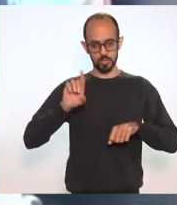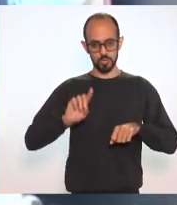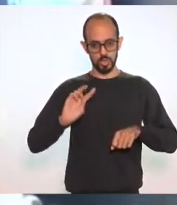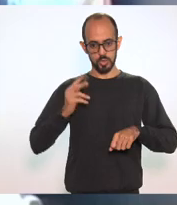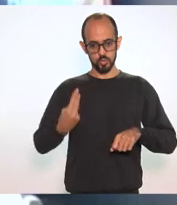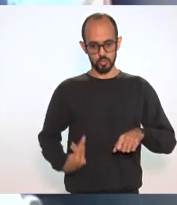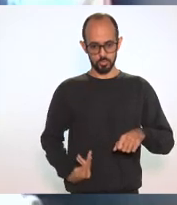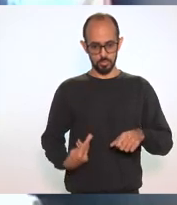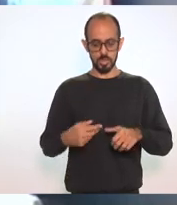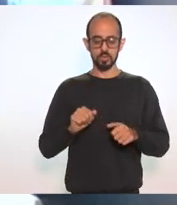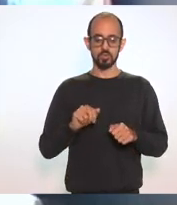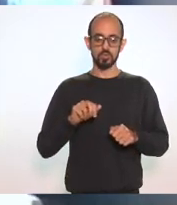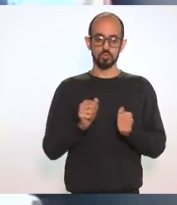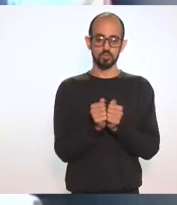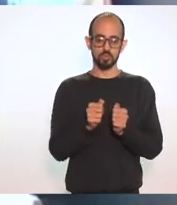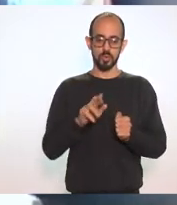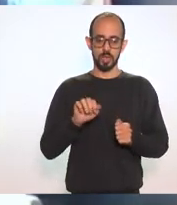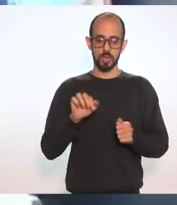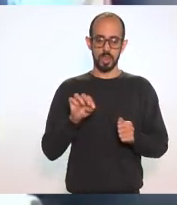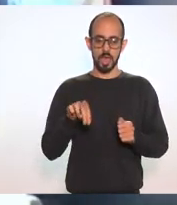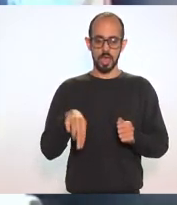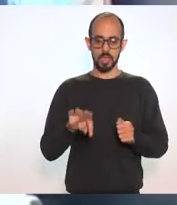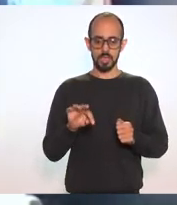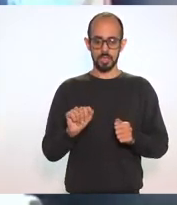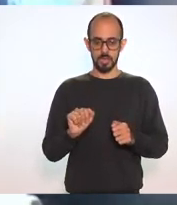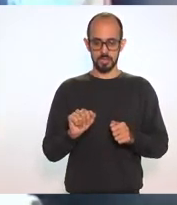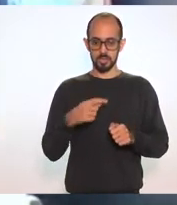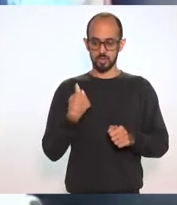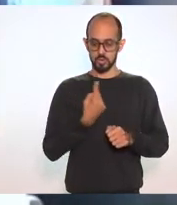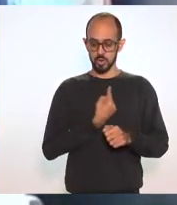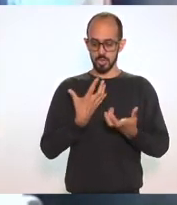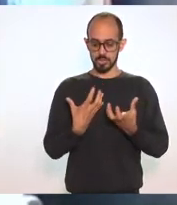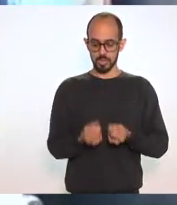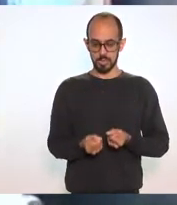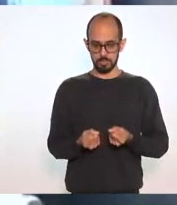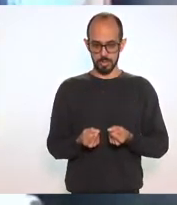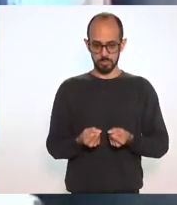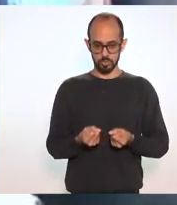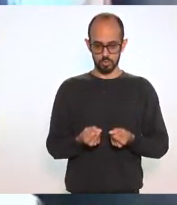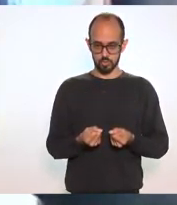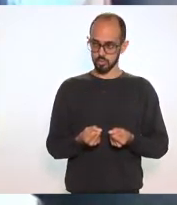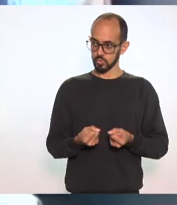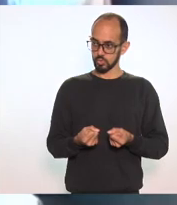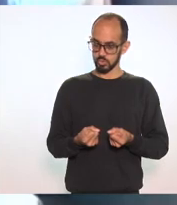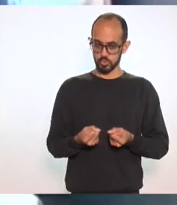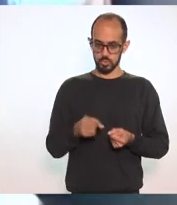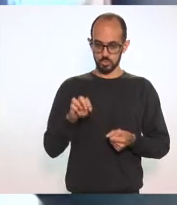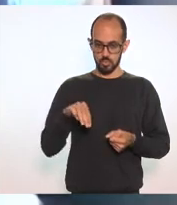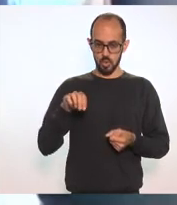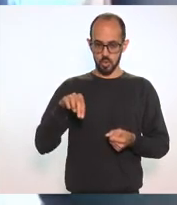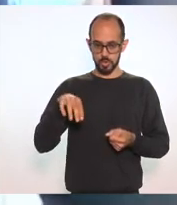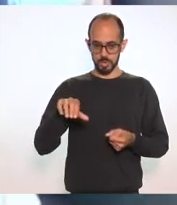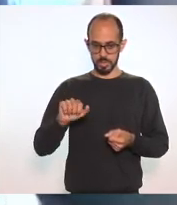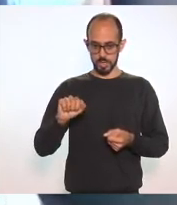Renata Souza à frente. É, nós recebemos, Mônica, Valdec, Renata,